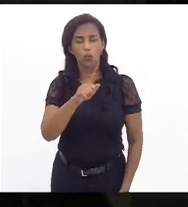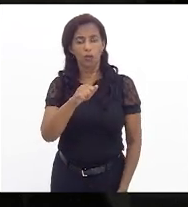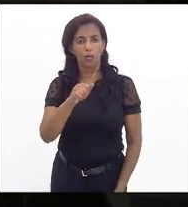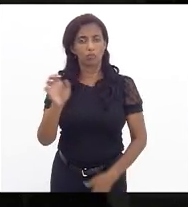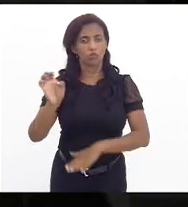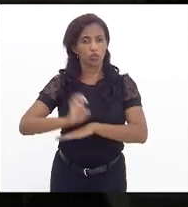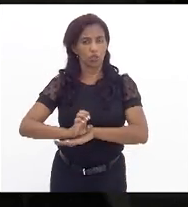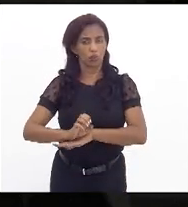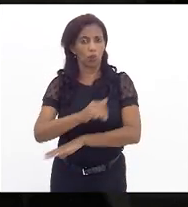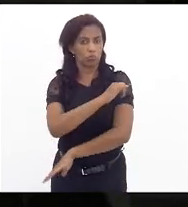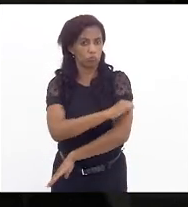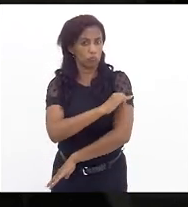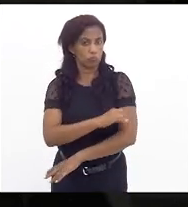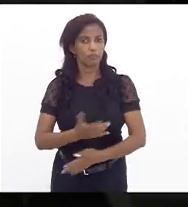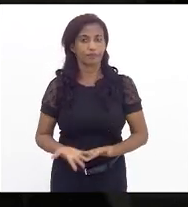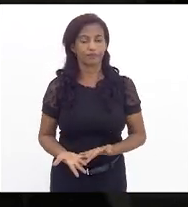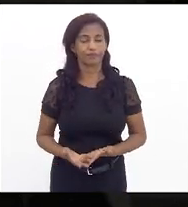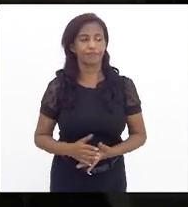Educação do Rio de Janeiro.